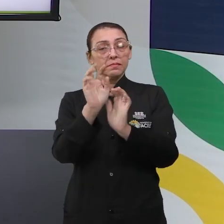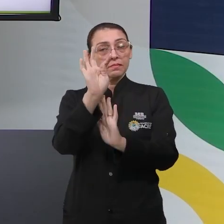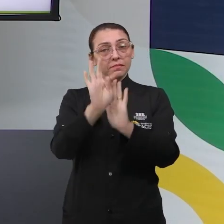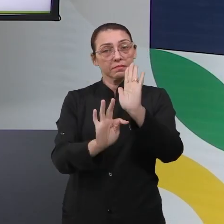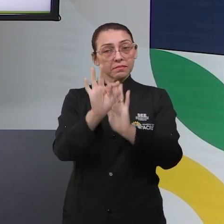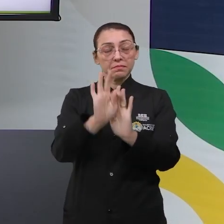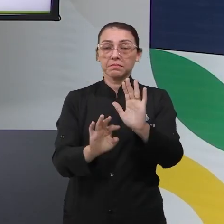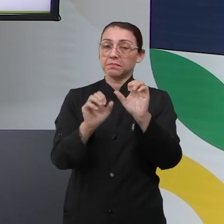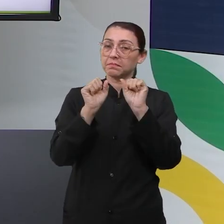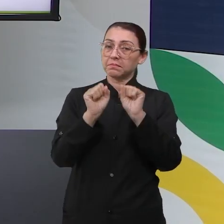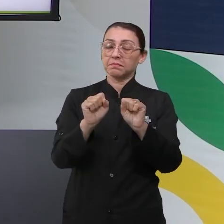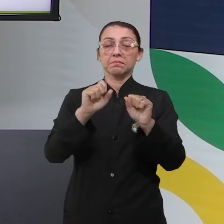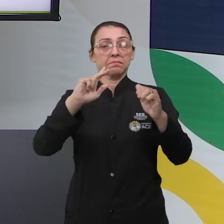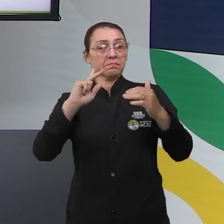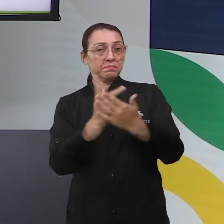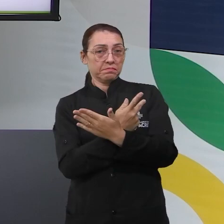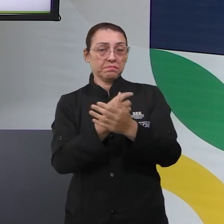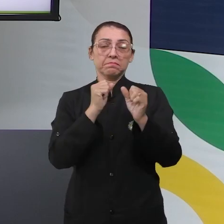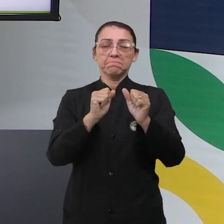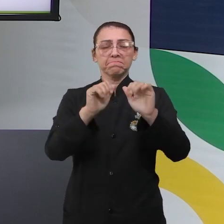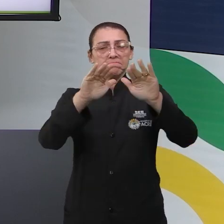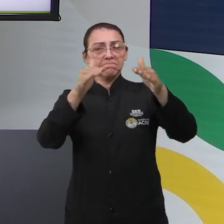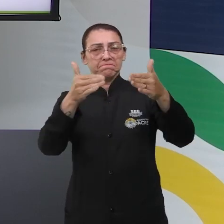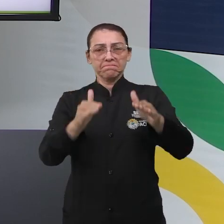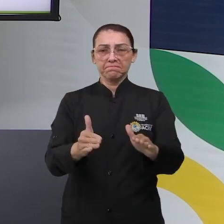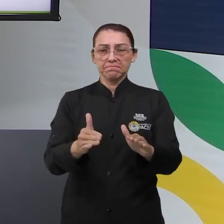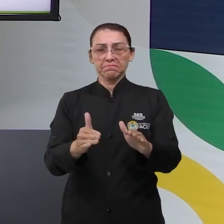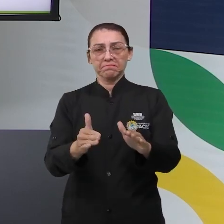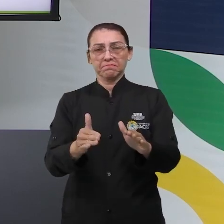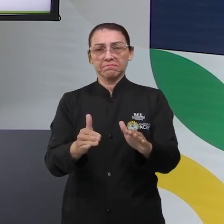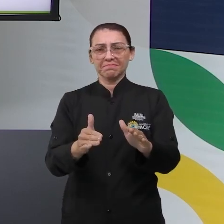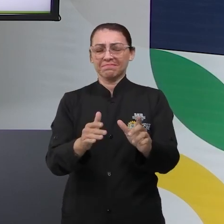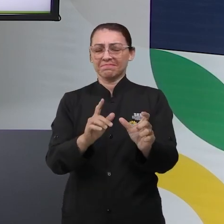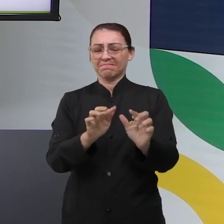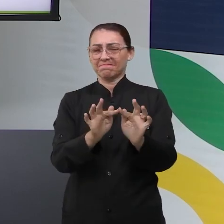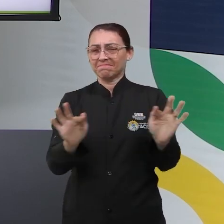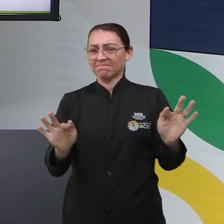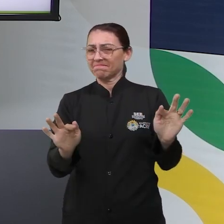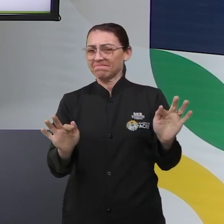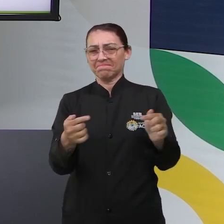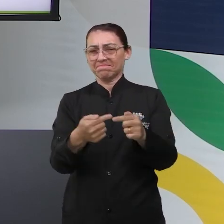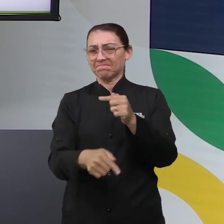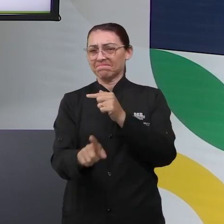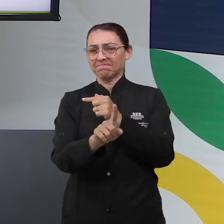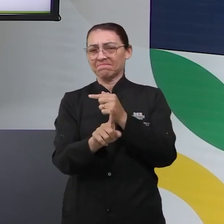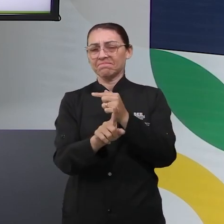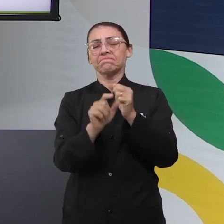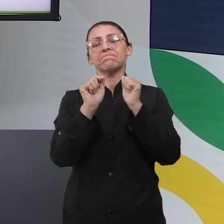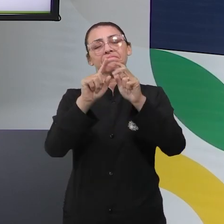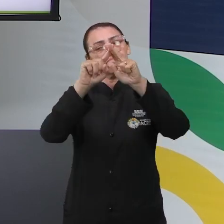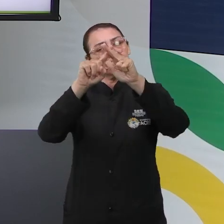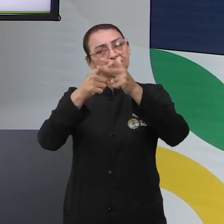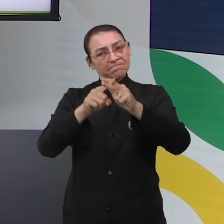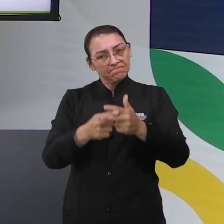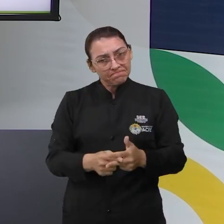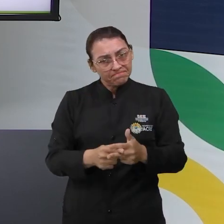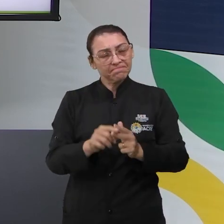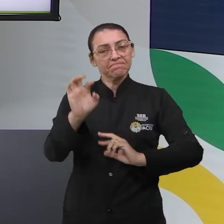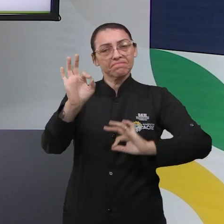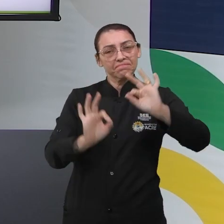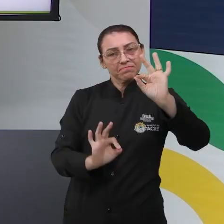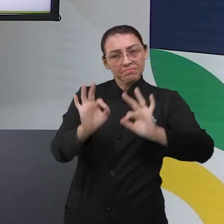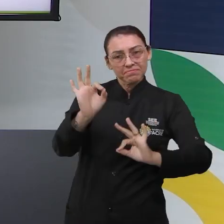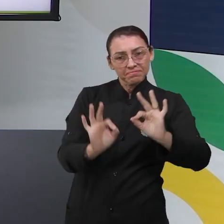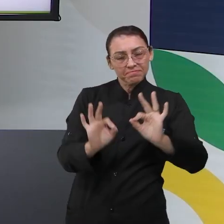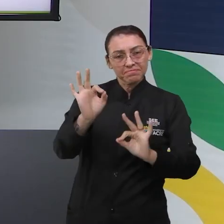texto, possa errar, possa analisar, essa frase não ficou tão interessante nesse parágrafo, então eu vou reorganizar